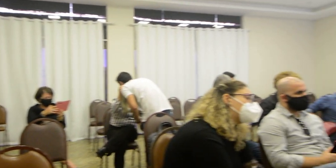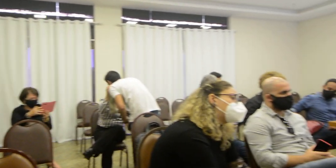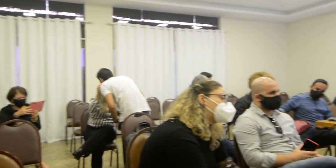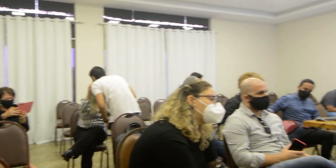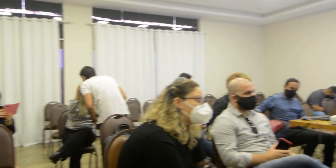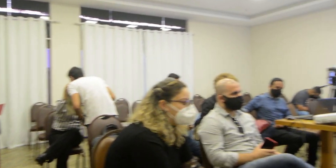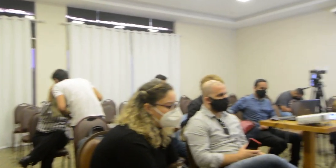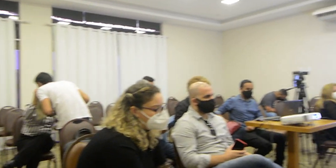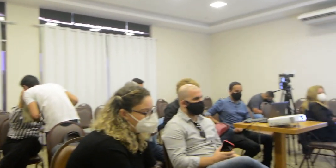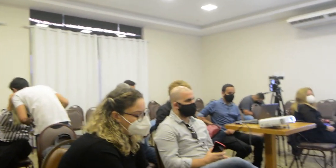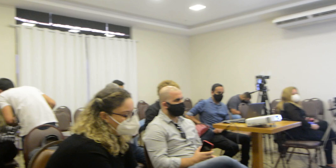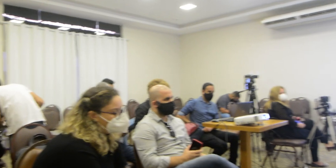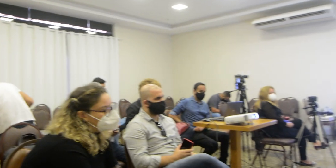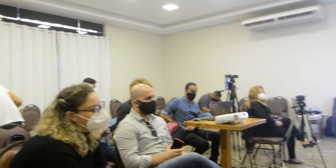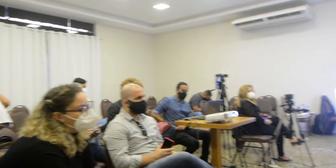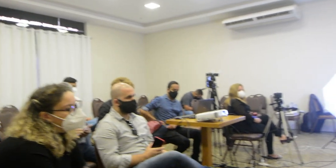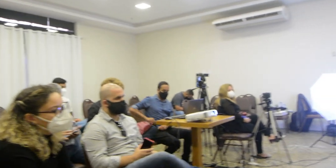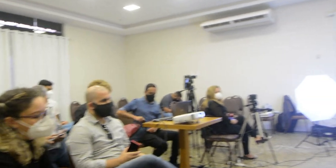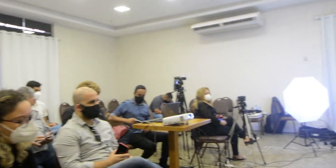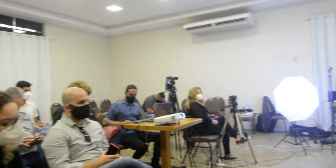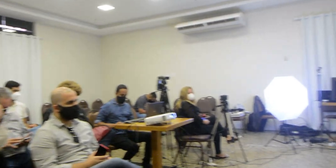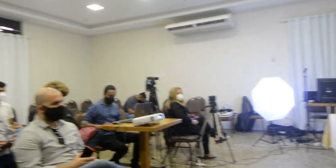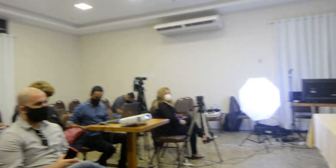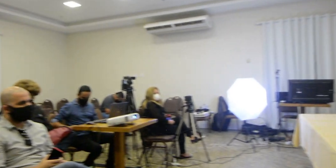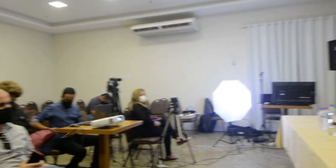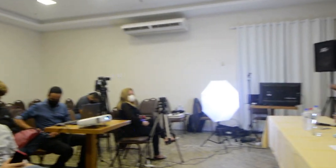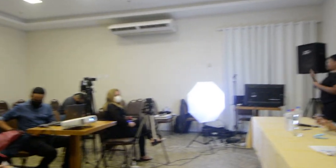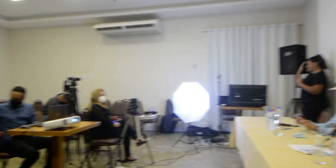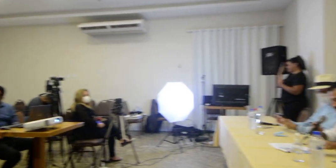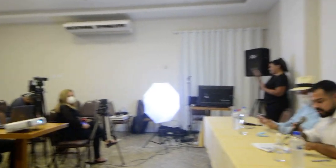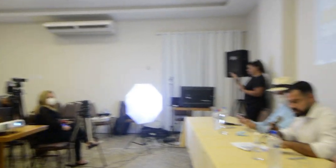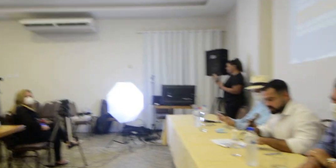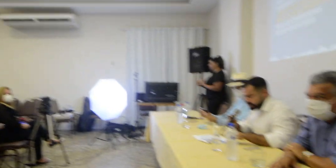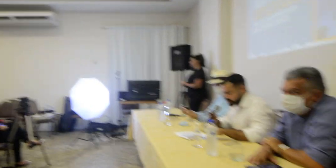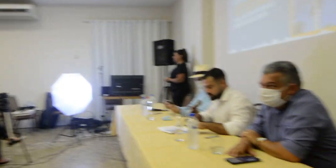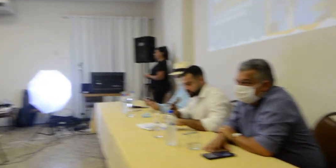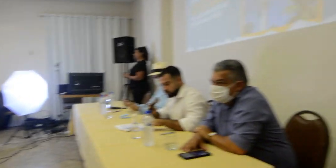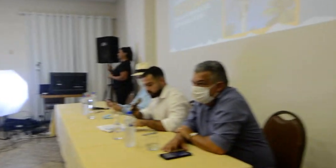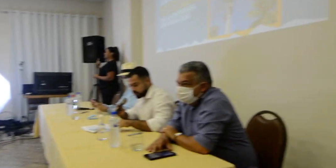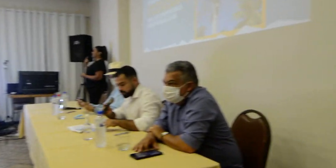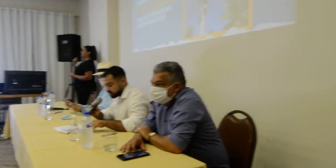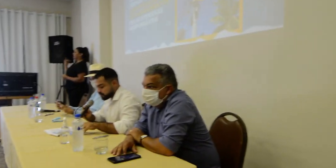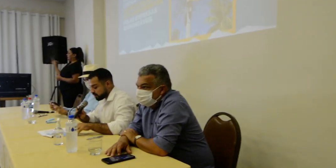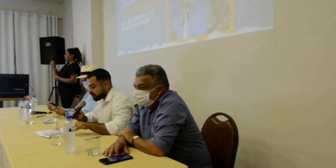fez a reivindicação e eles acolheram. Então já é importante a gente fazer essa prestação de.